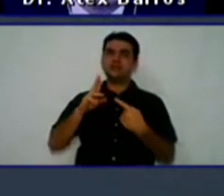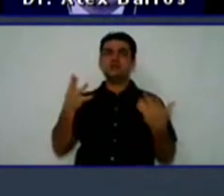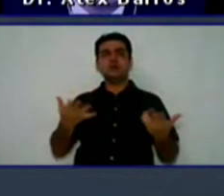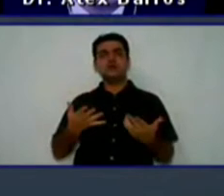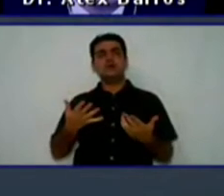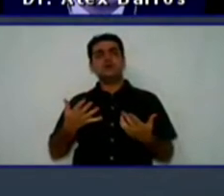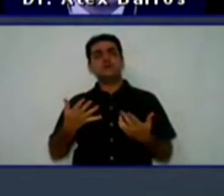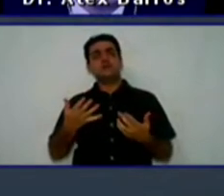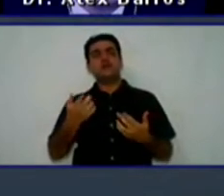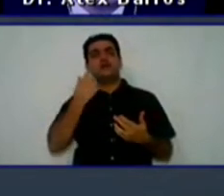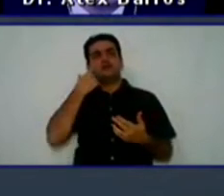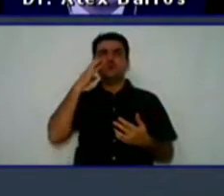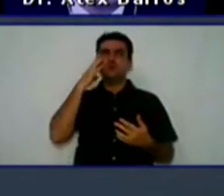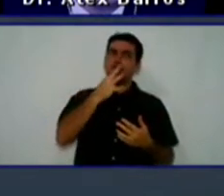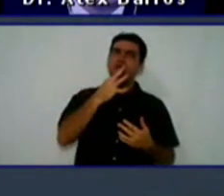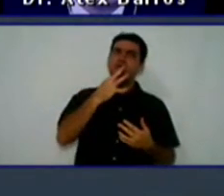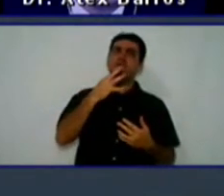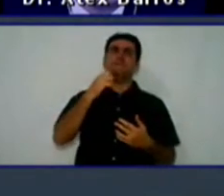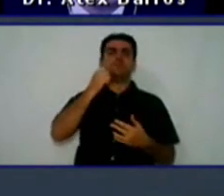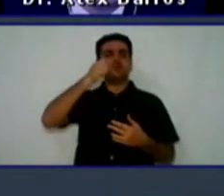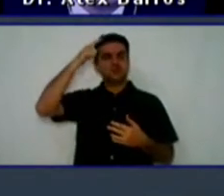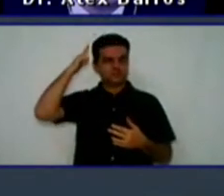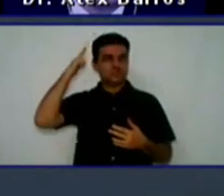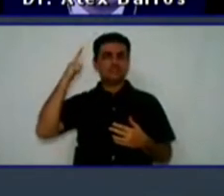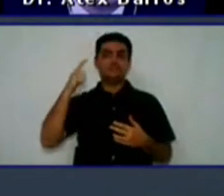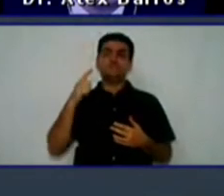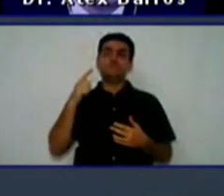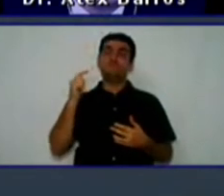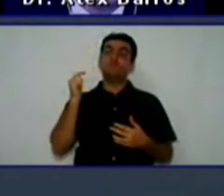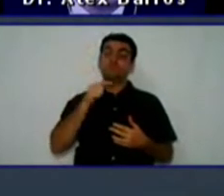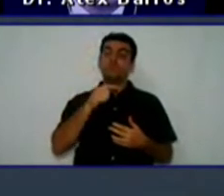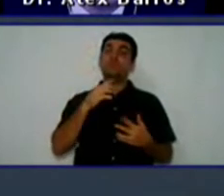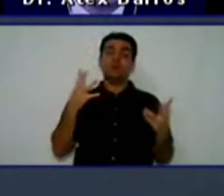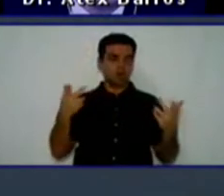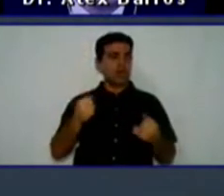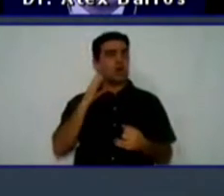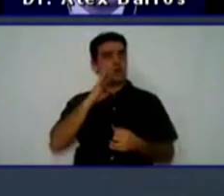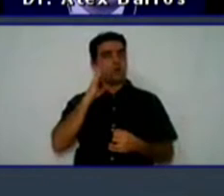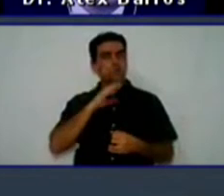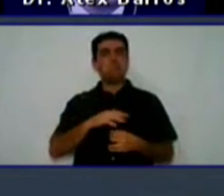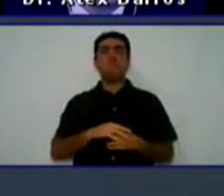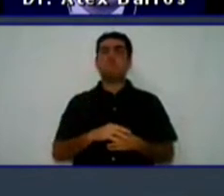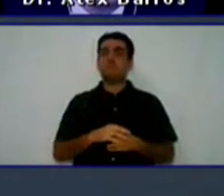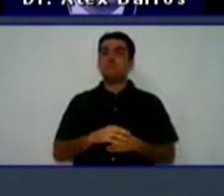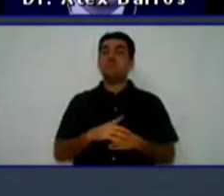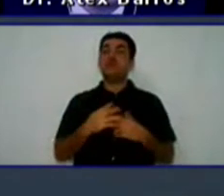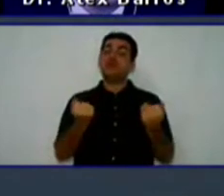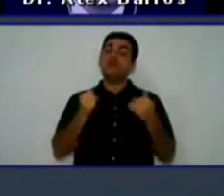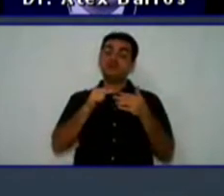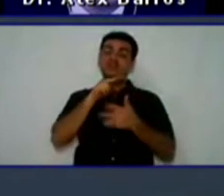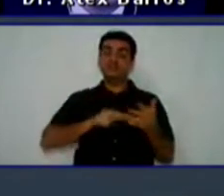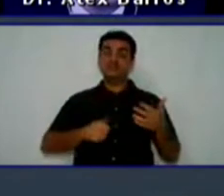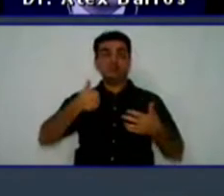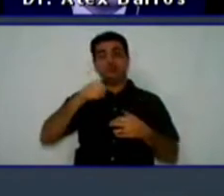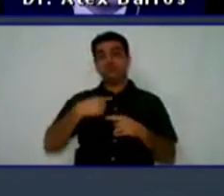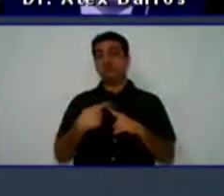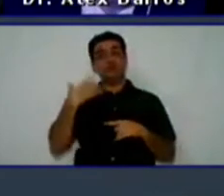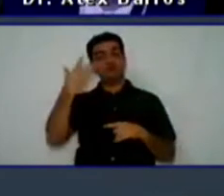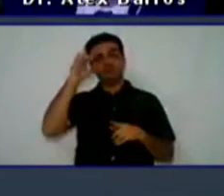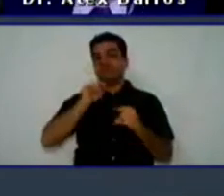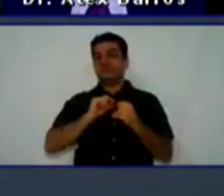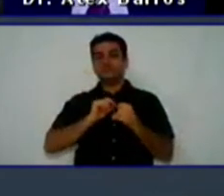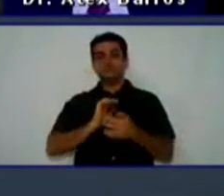momento. Depois do voto do ministro Alexandre, realmente foi um voto sedutor. E eu vou pedir vista, senhor presidente.